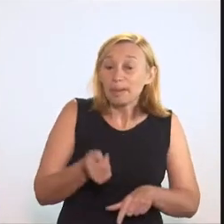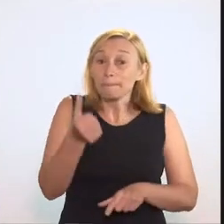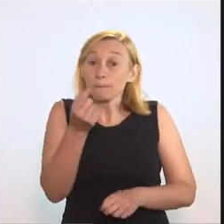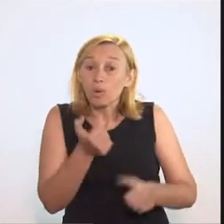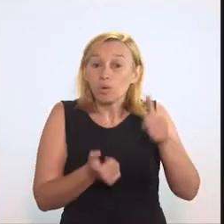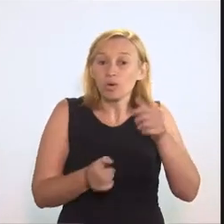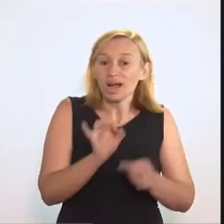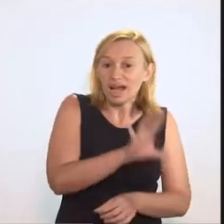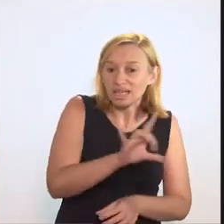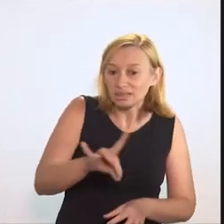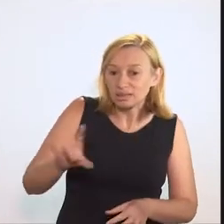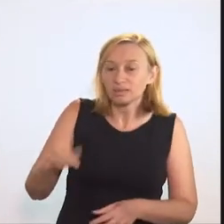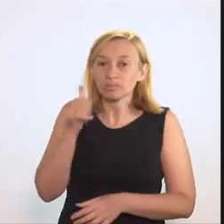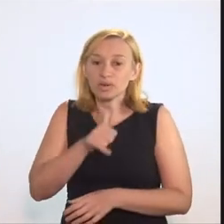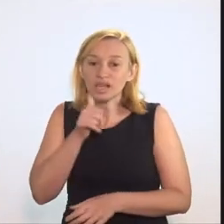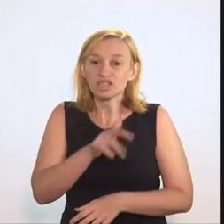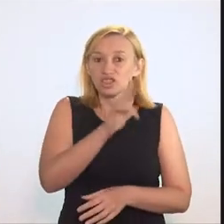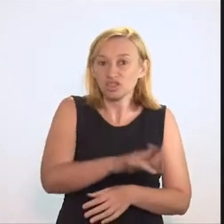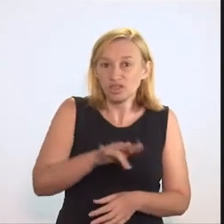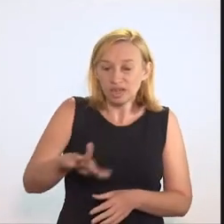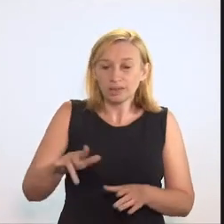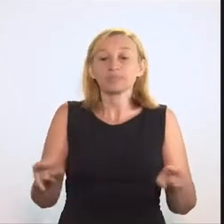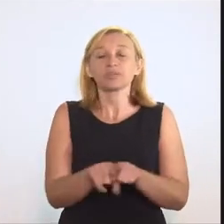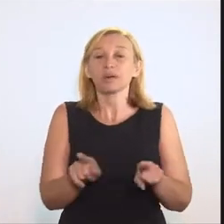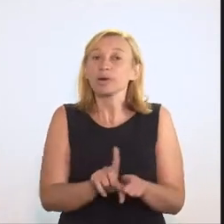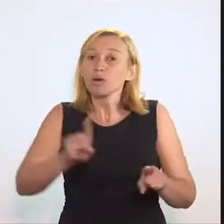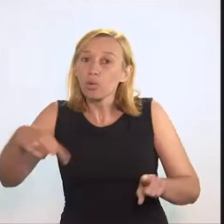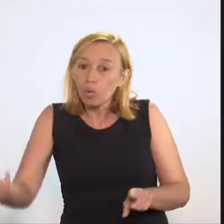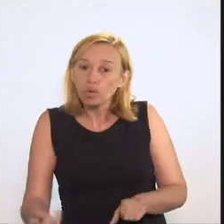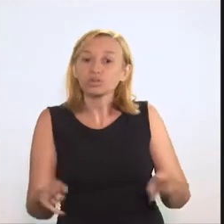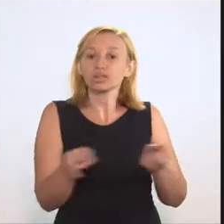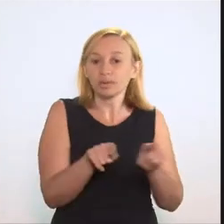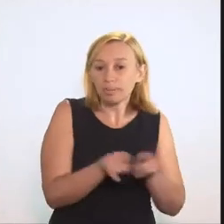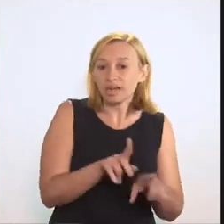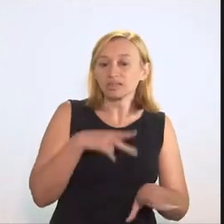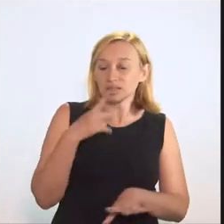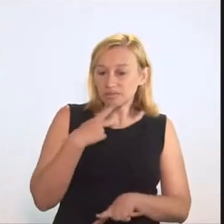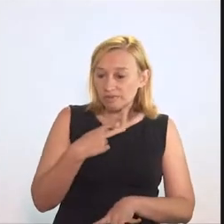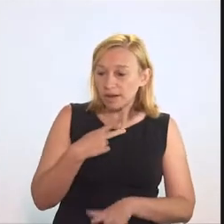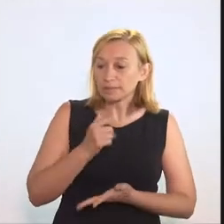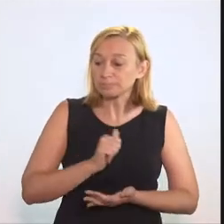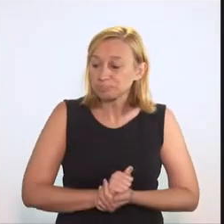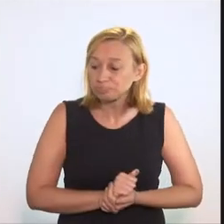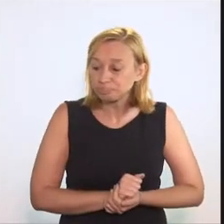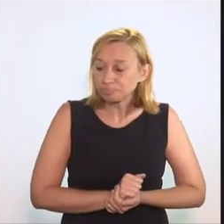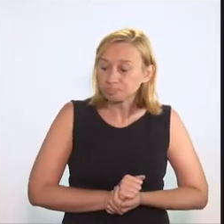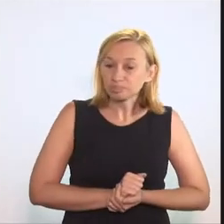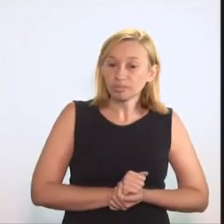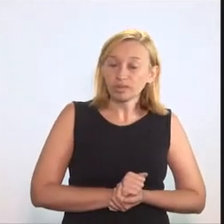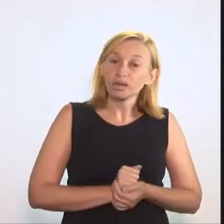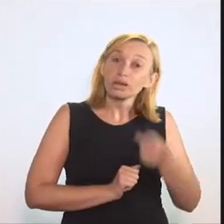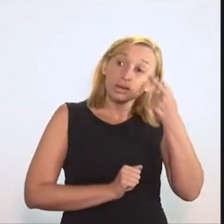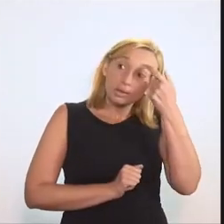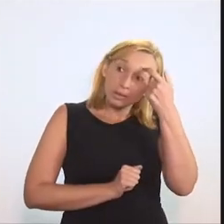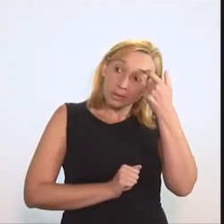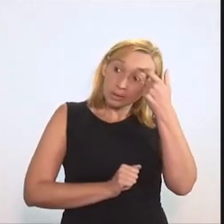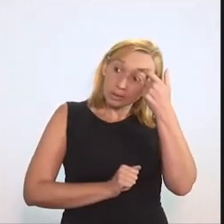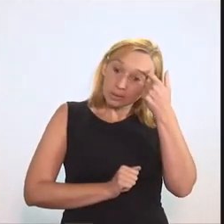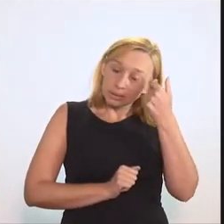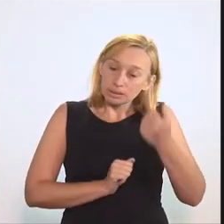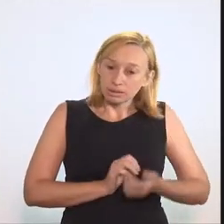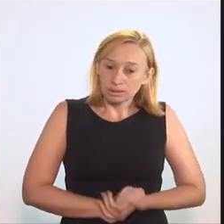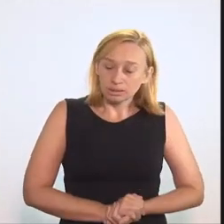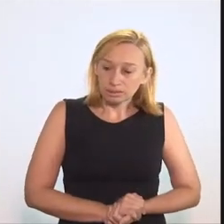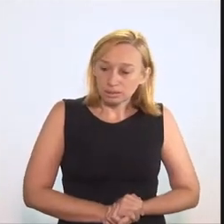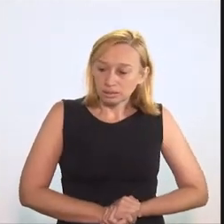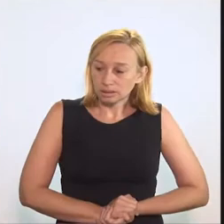a sua vivência. E outro ponto também do nossa fala, que foi algo que foi o ponto de virada, principalmente para mim, foi quando eu deixei um